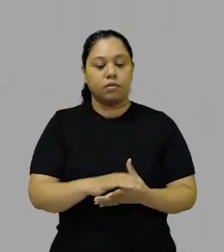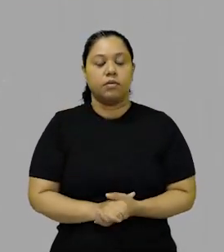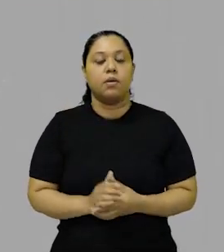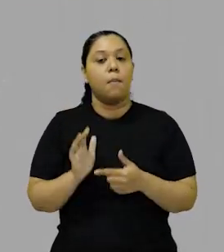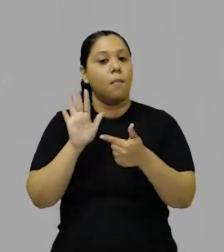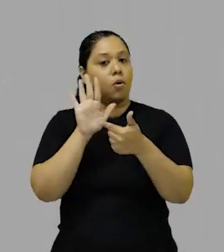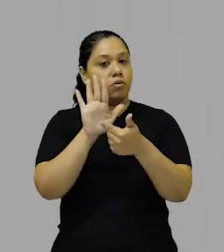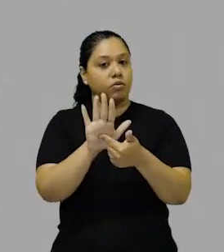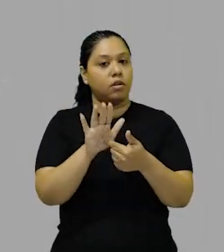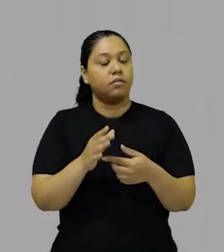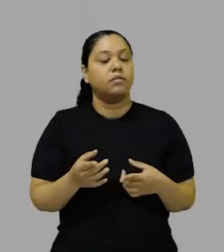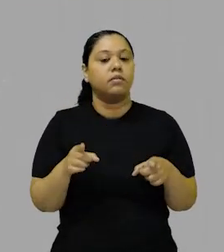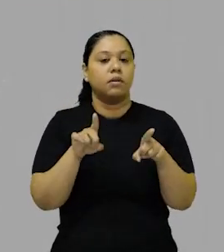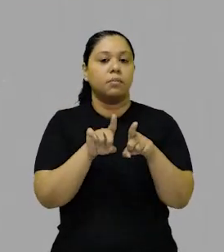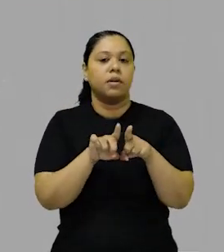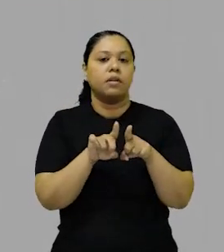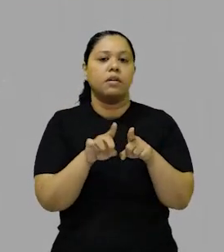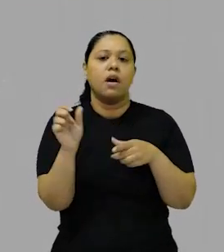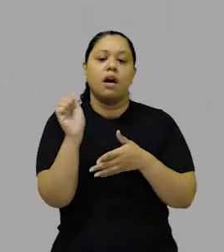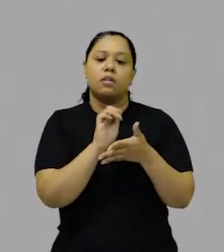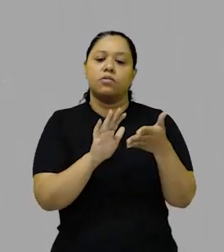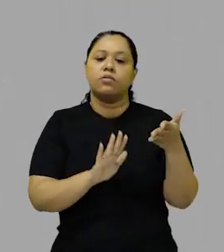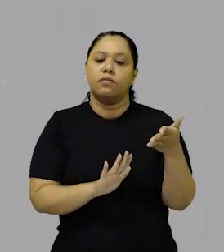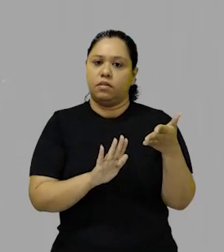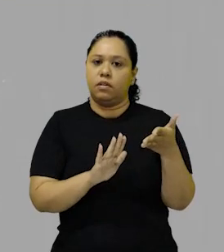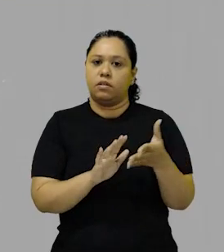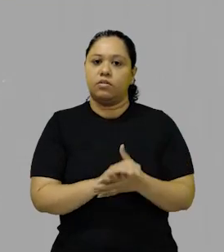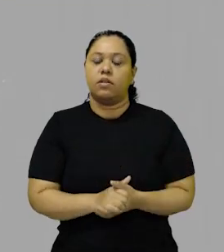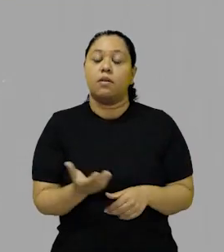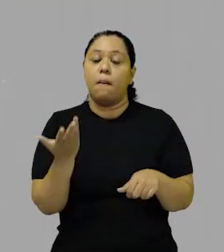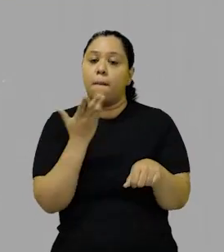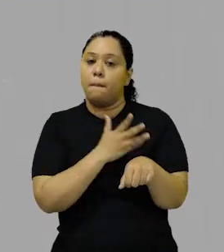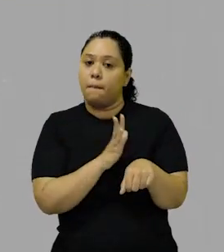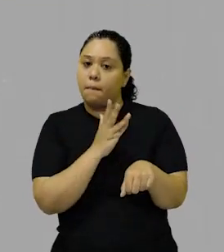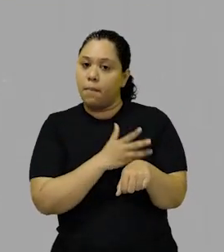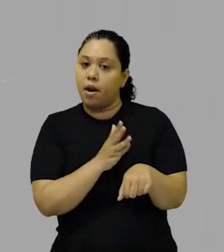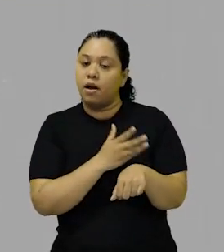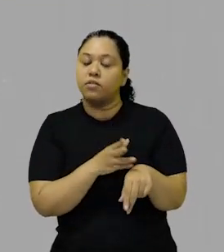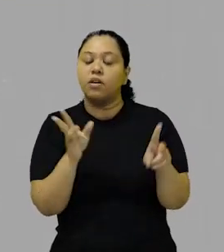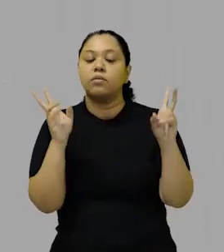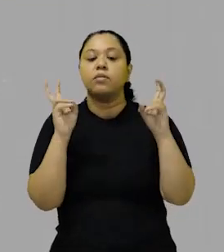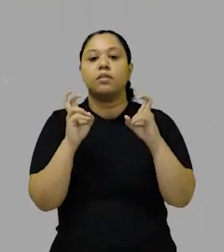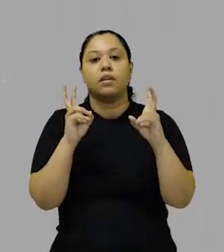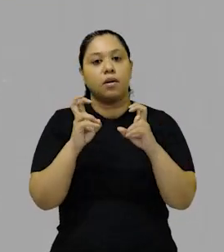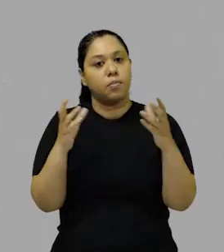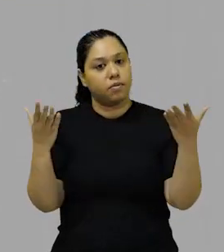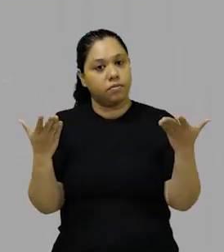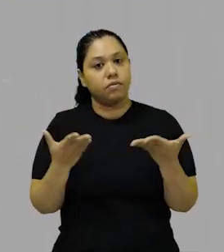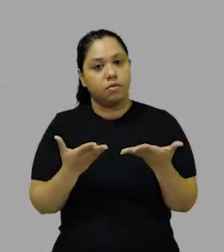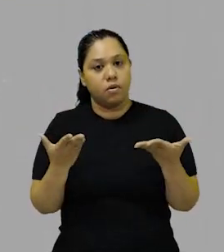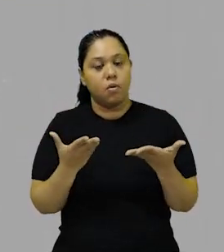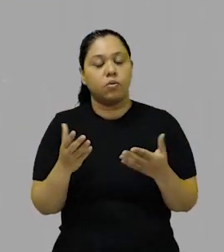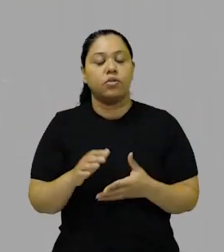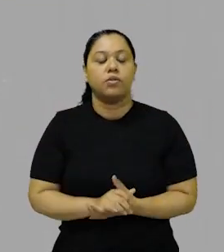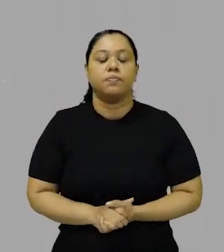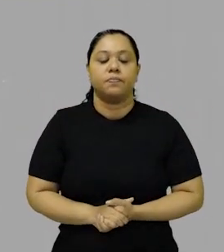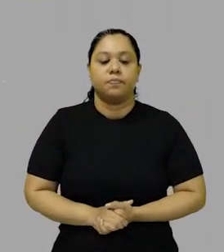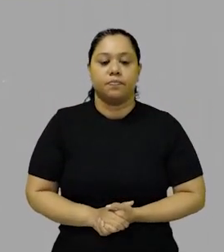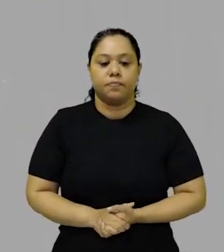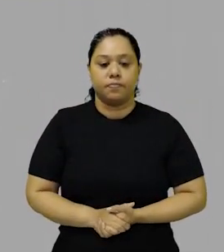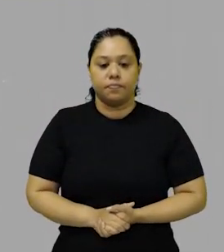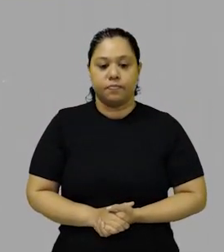vou mostrar para vocês alguns exercícios como forma de prática desse assunto com a nossa disciplina, tá